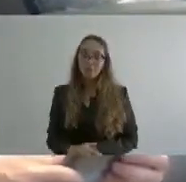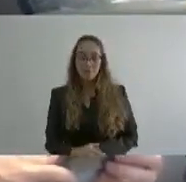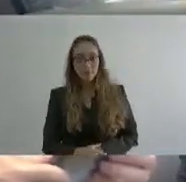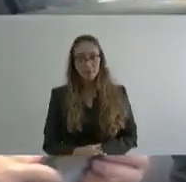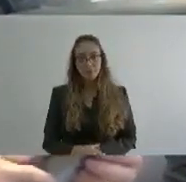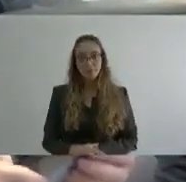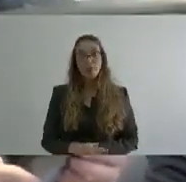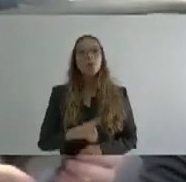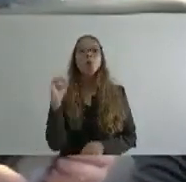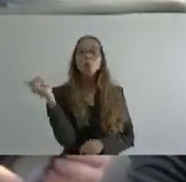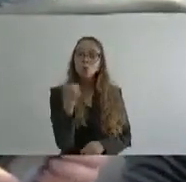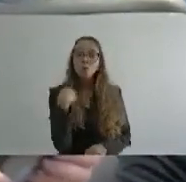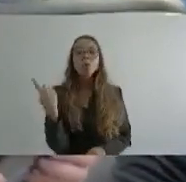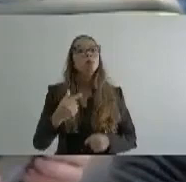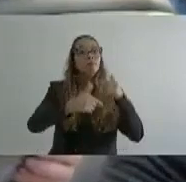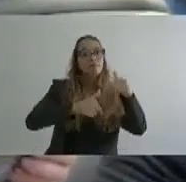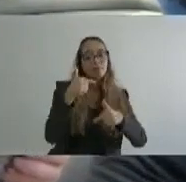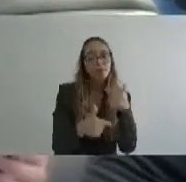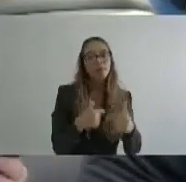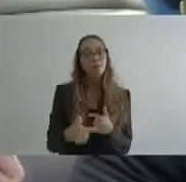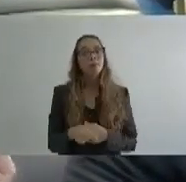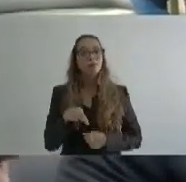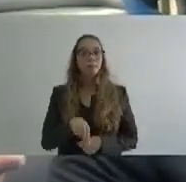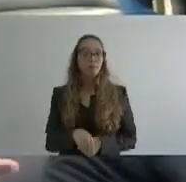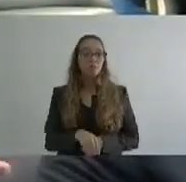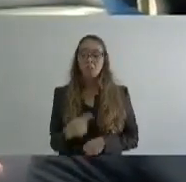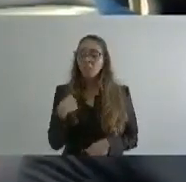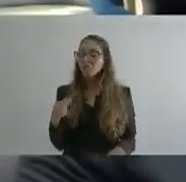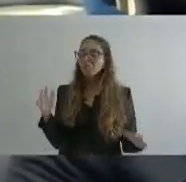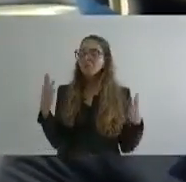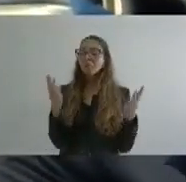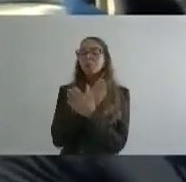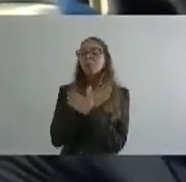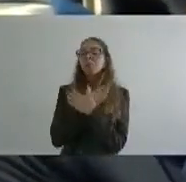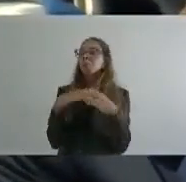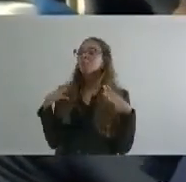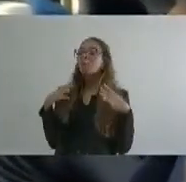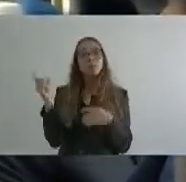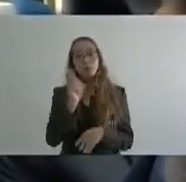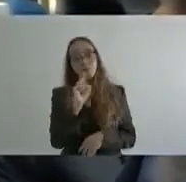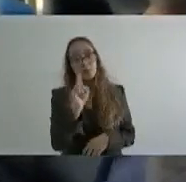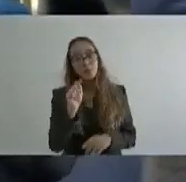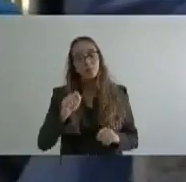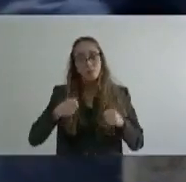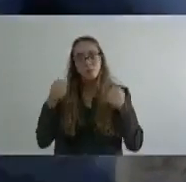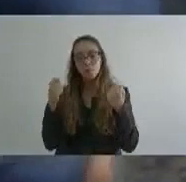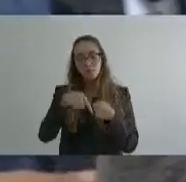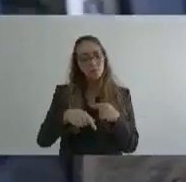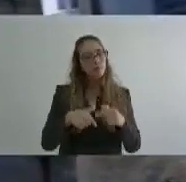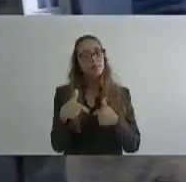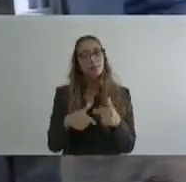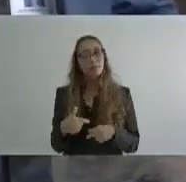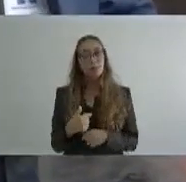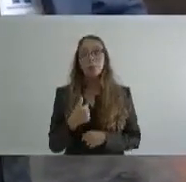nós temos um cargo, temos uma função. Não estamos aí à toa. Eu não estou chegando, não cheguei